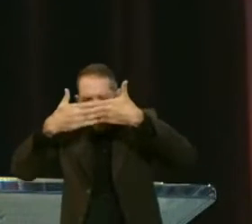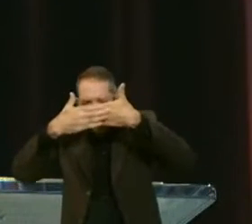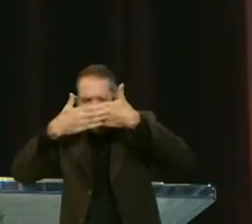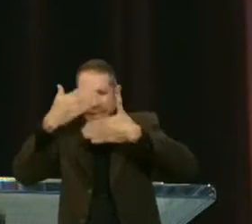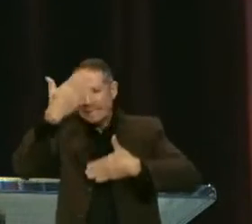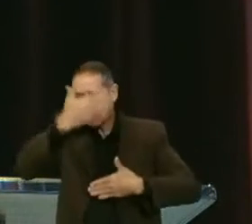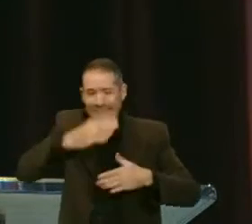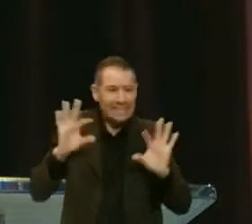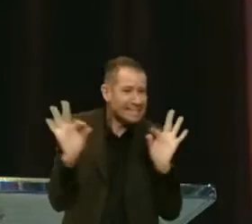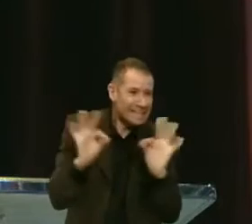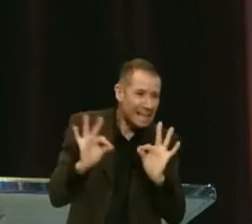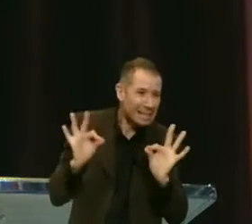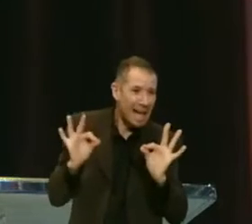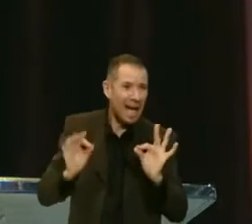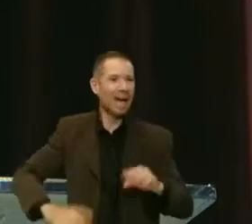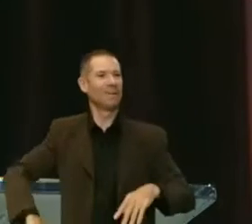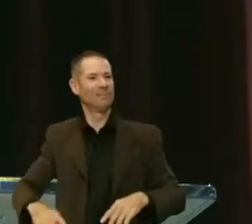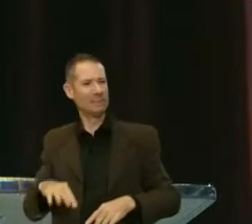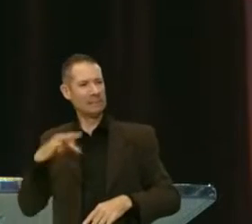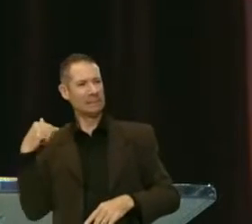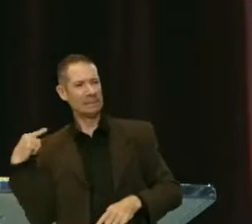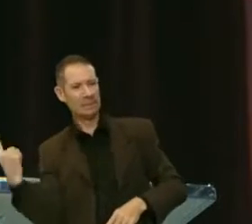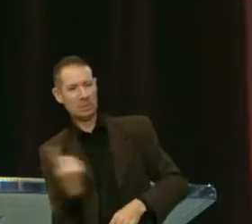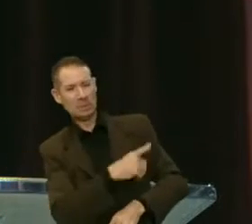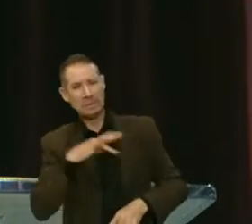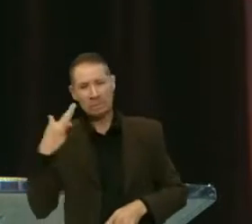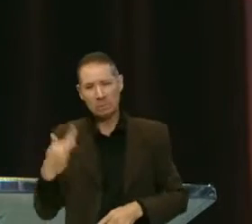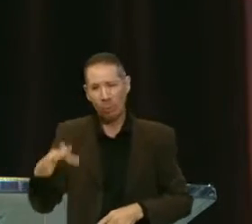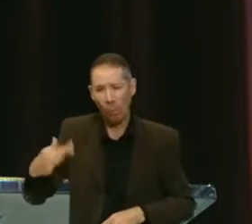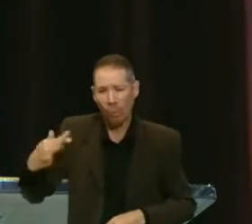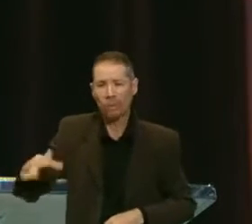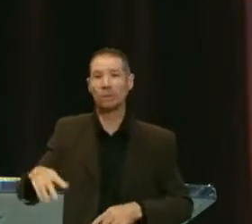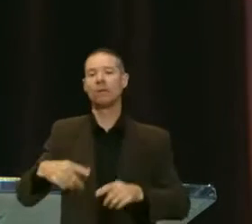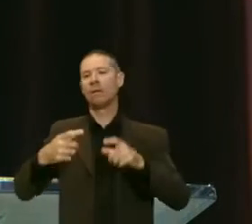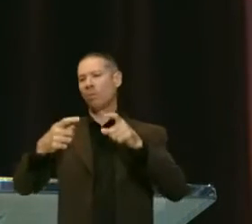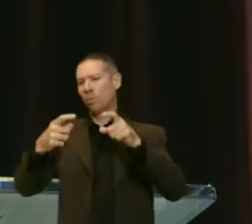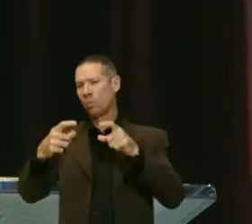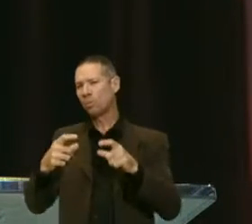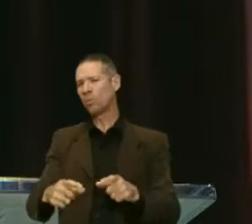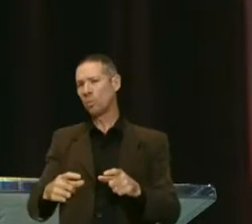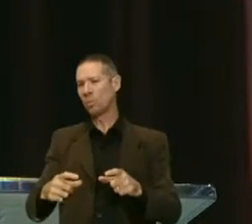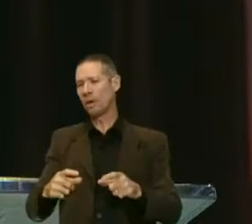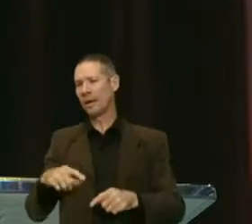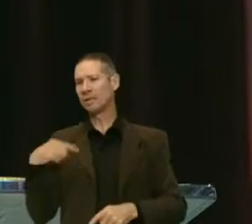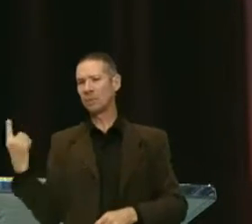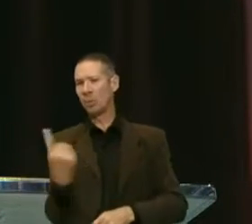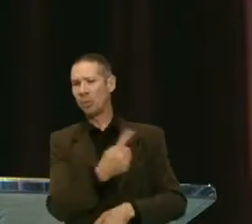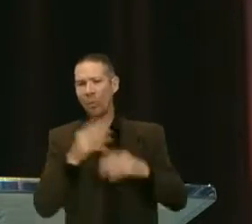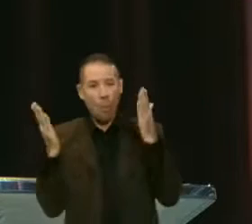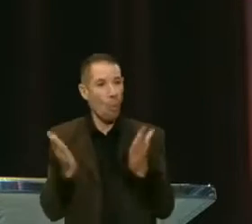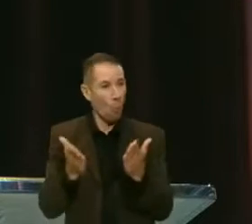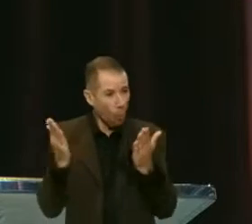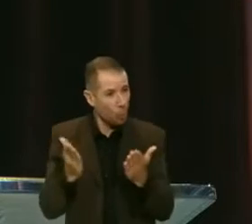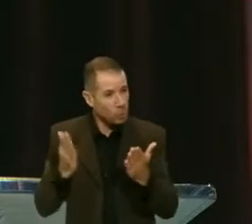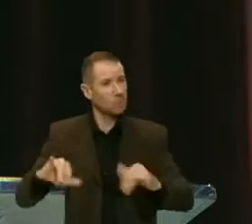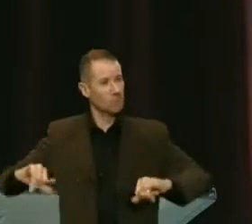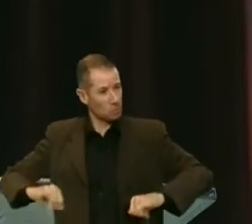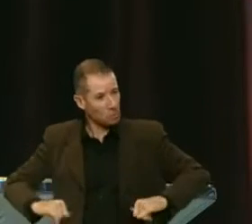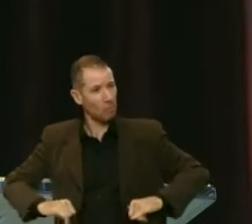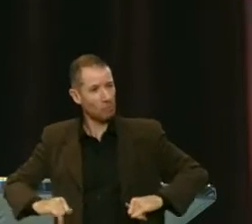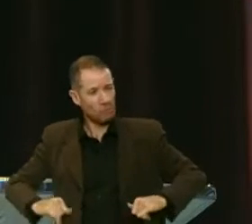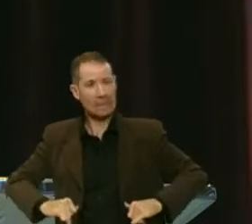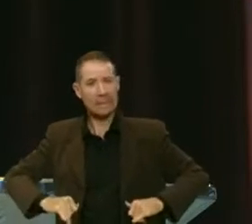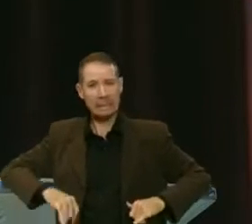que o lugar das nossas dores, o lugar onde estamos sofrendo, de feridas ainda